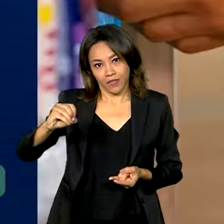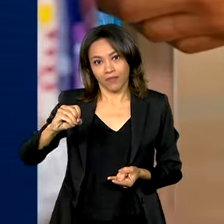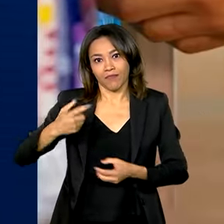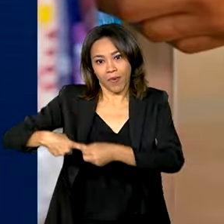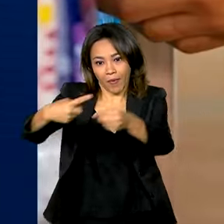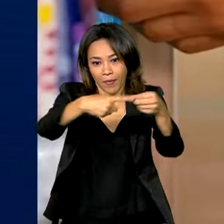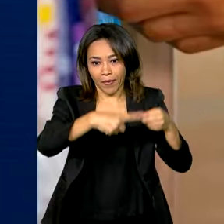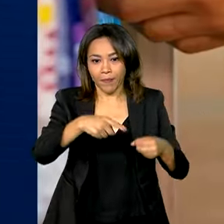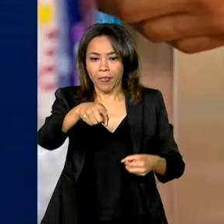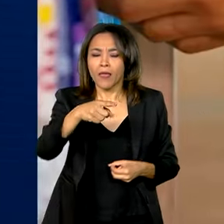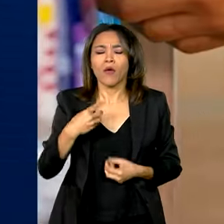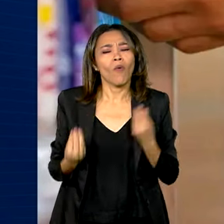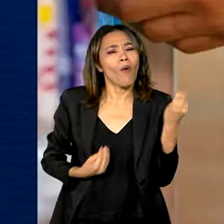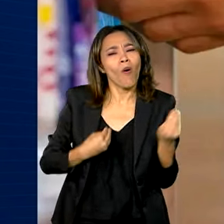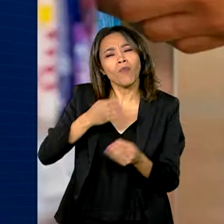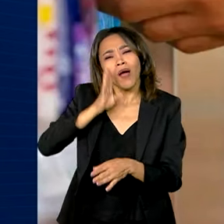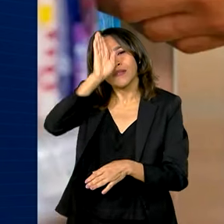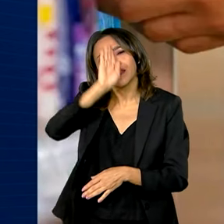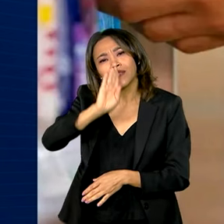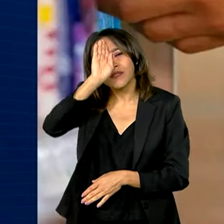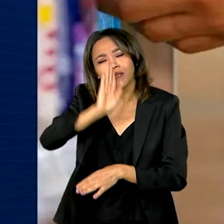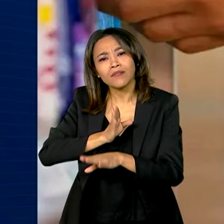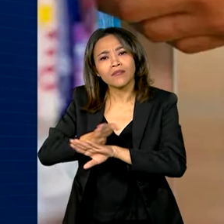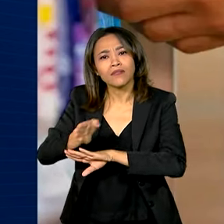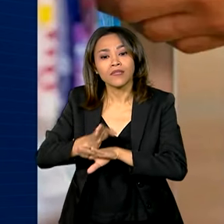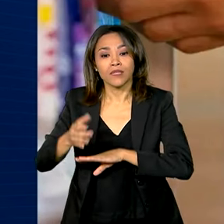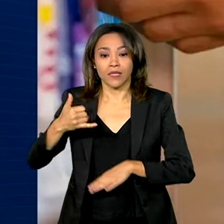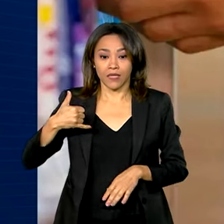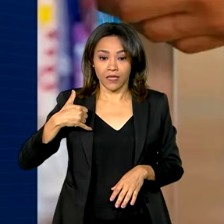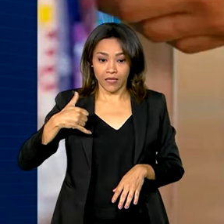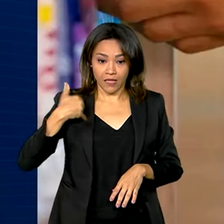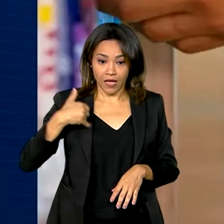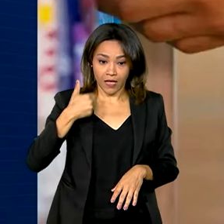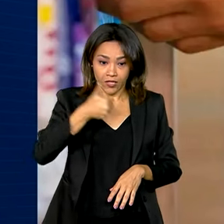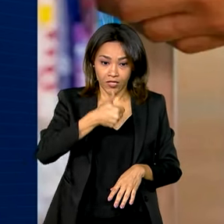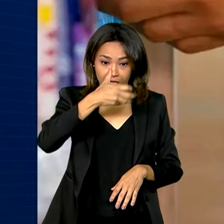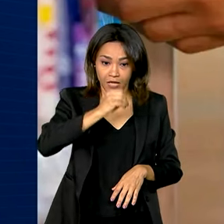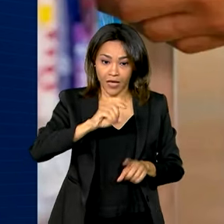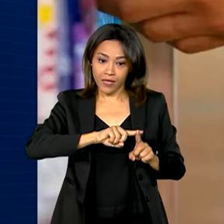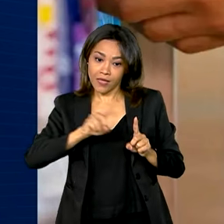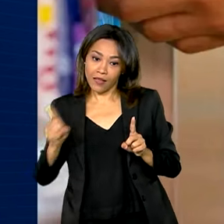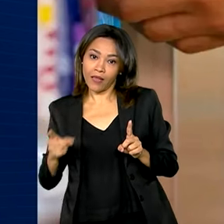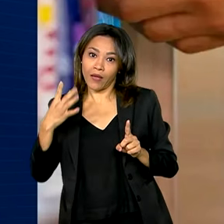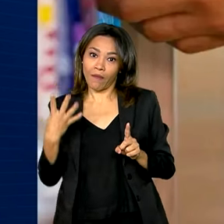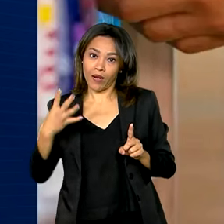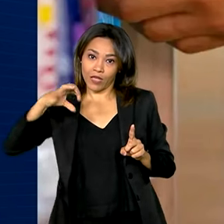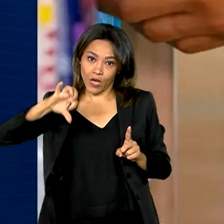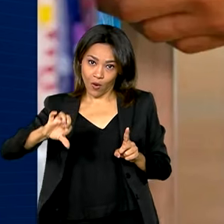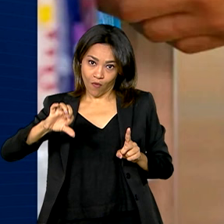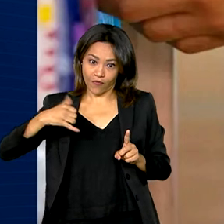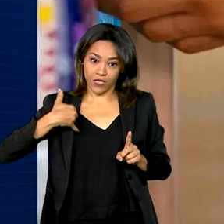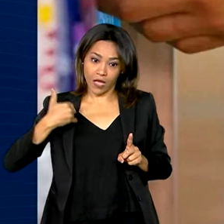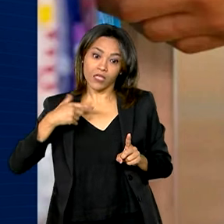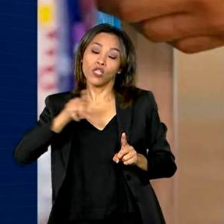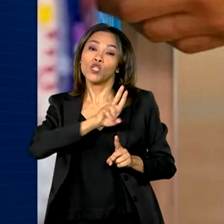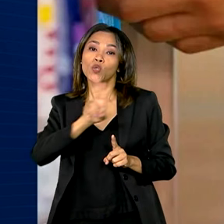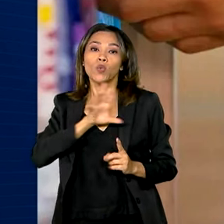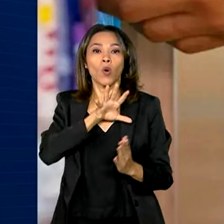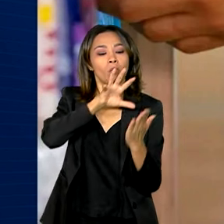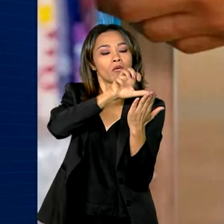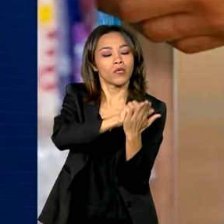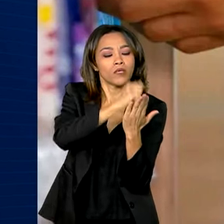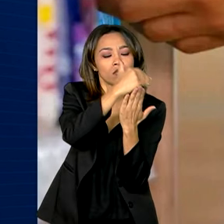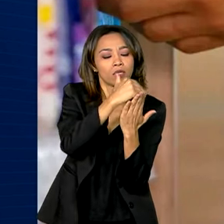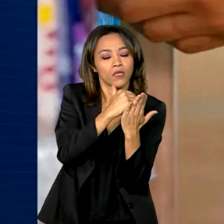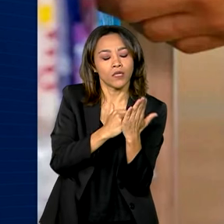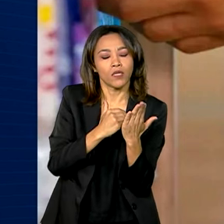produto gratuito pelo SUS, basta ter entre 10 e 49 anos e estar inscrito no Cadastro Único para Programas